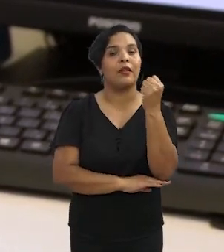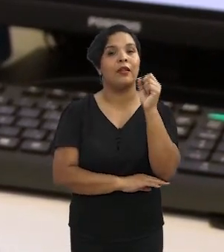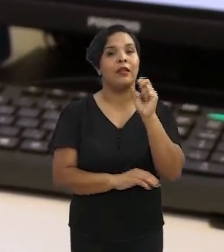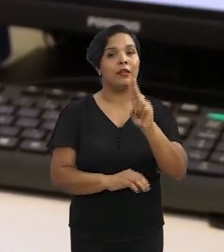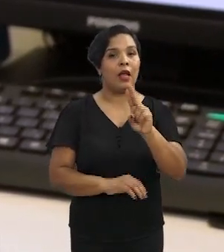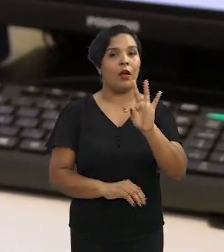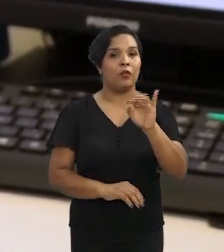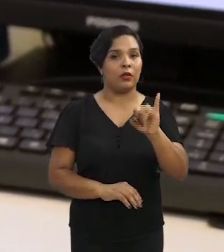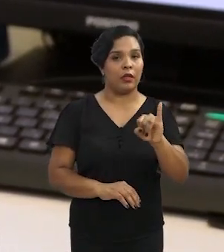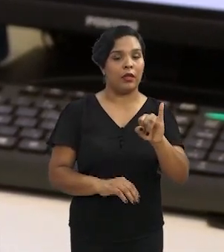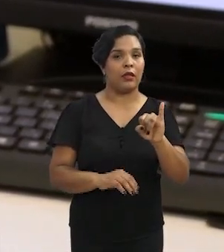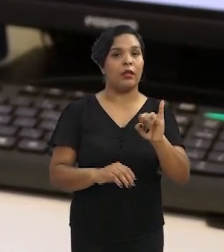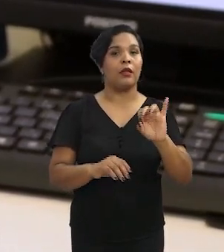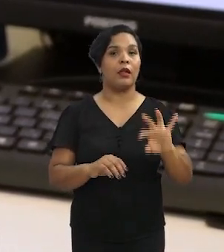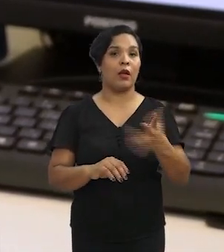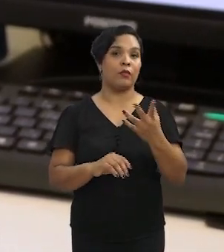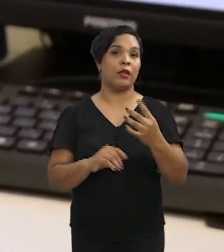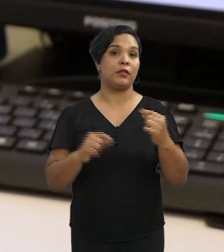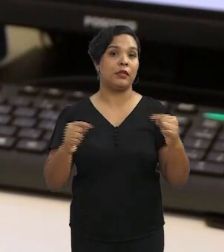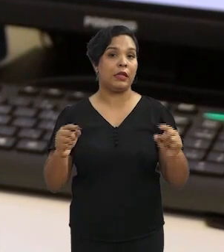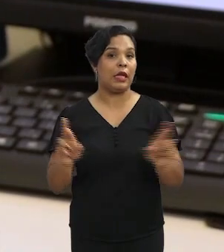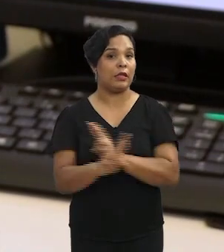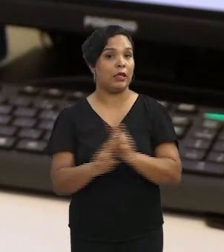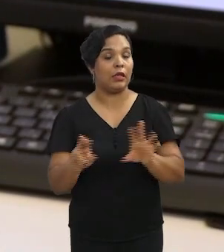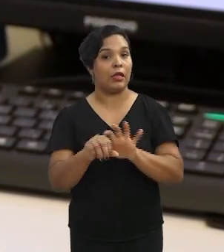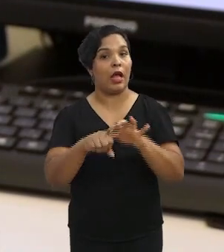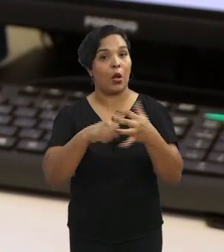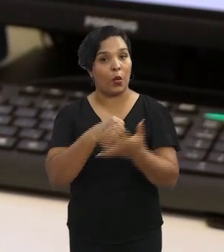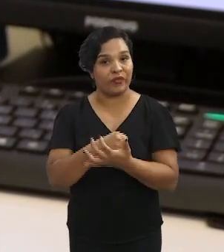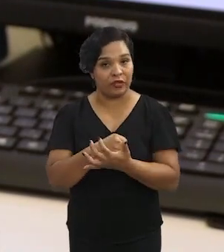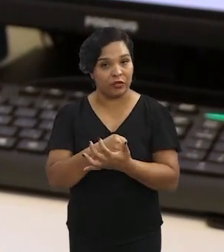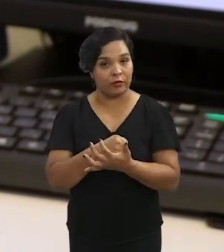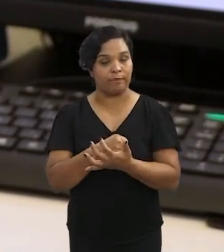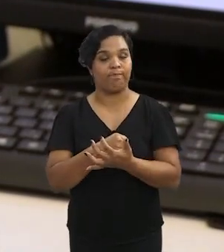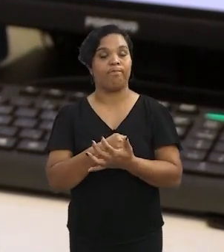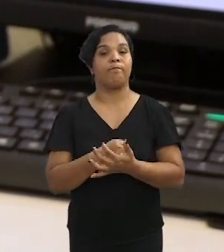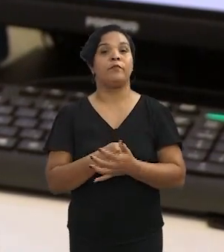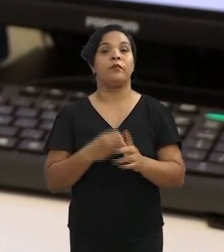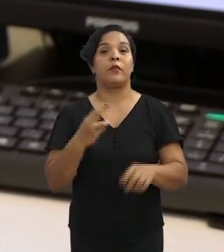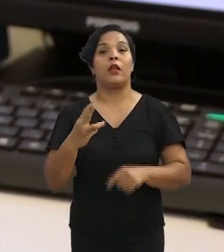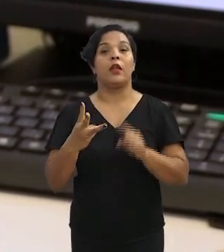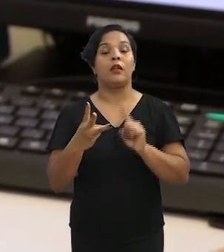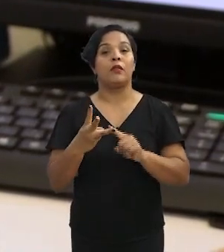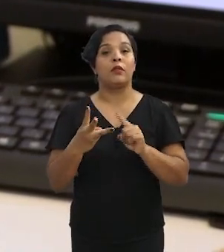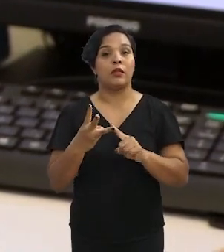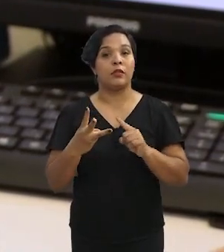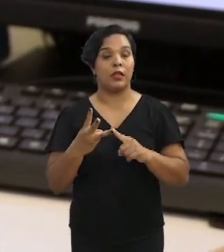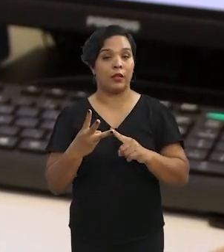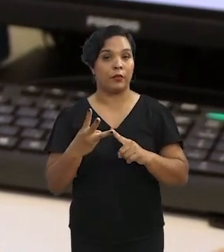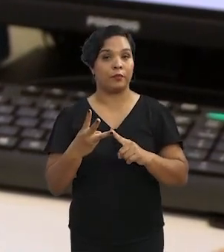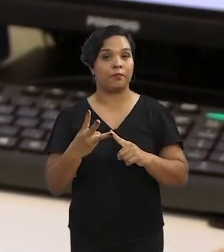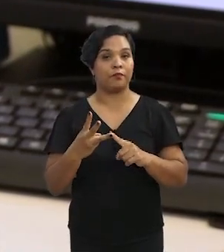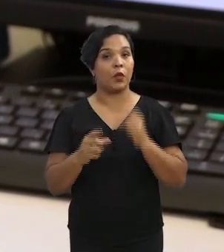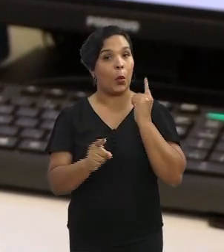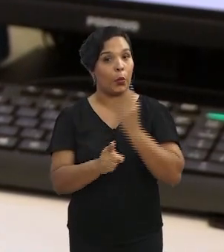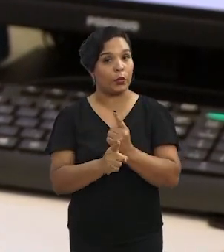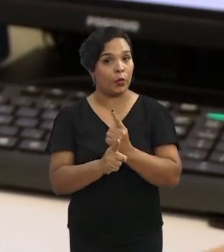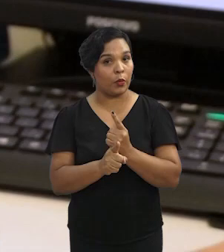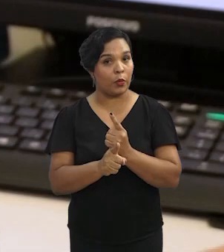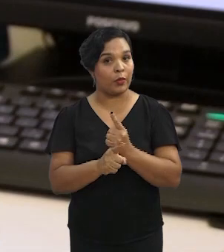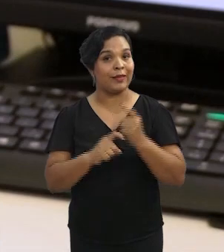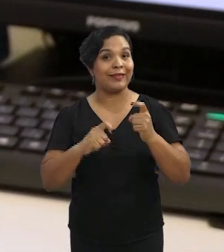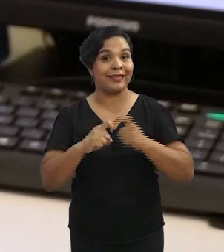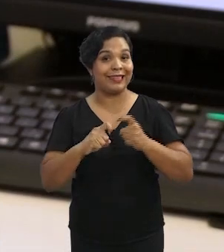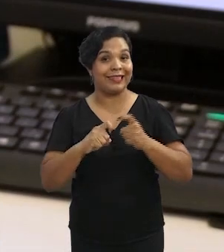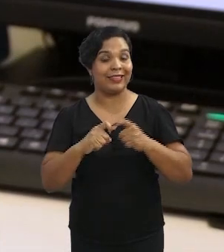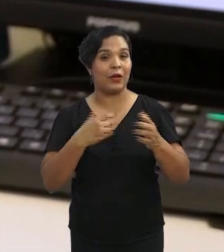de trombose, pela COVID principalmente, esse é um segundo achado muito importante. E um terceiro achado prático,